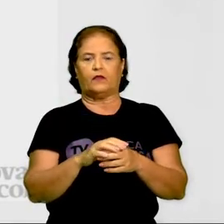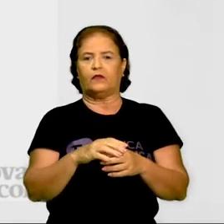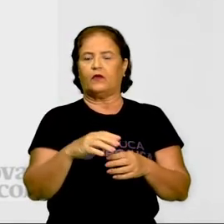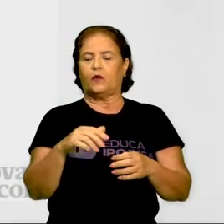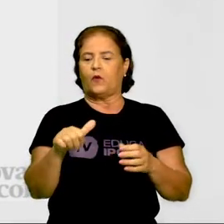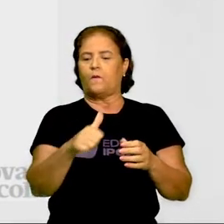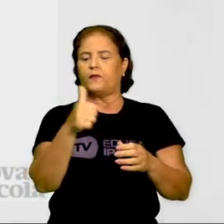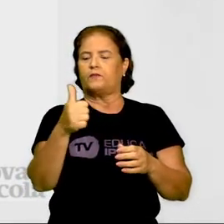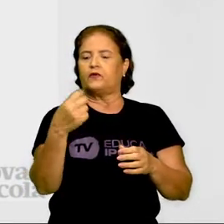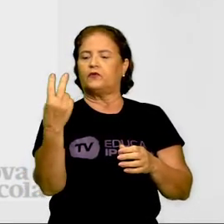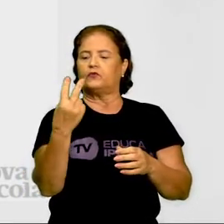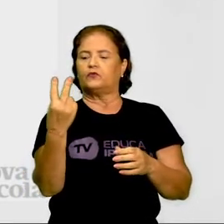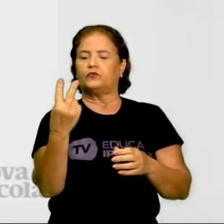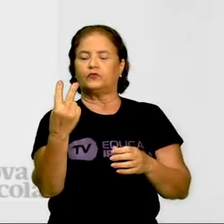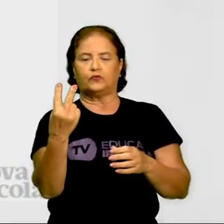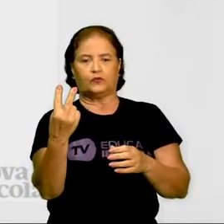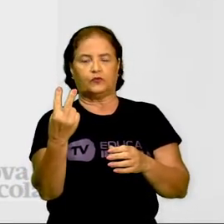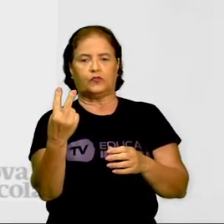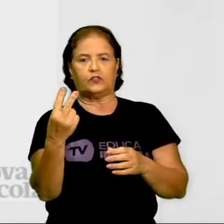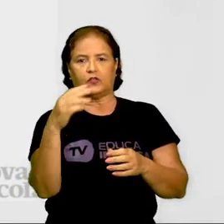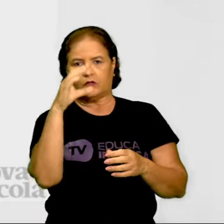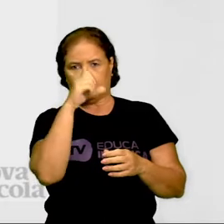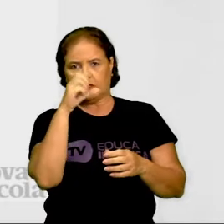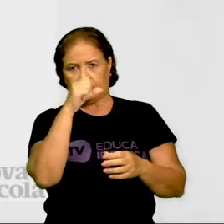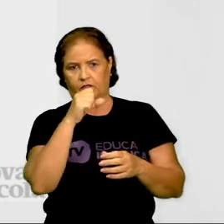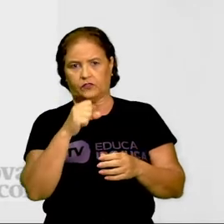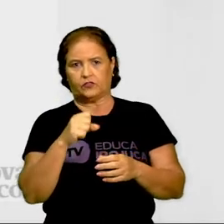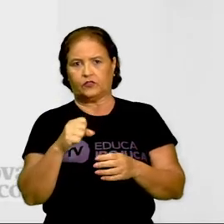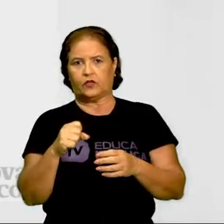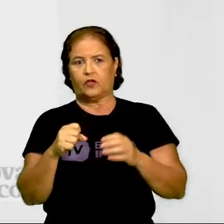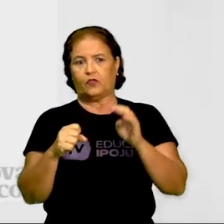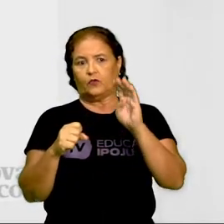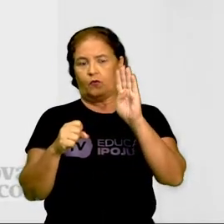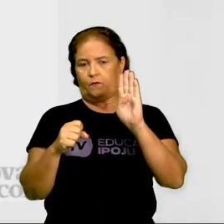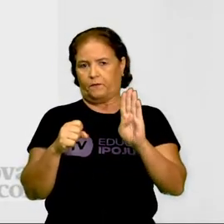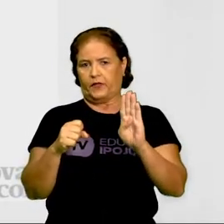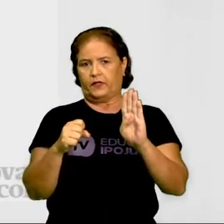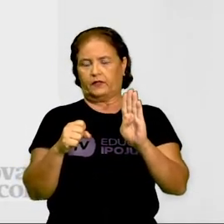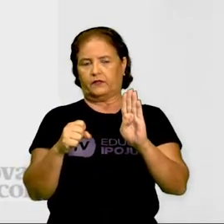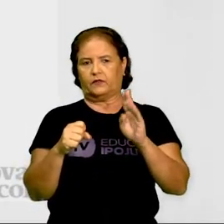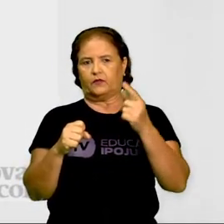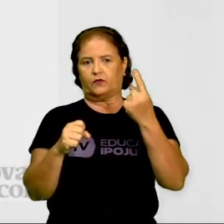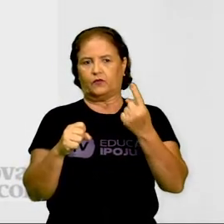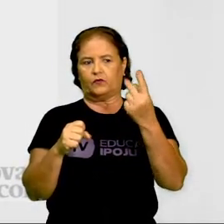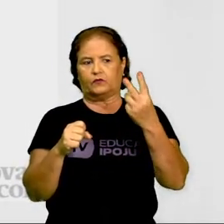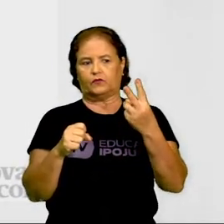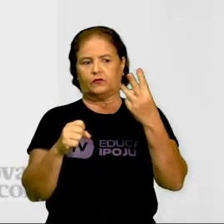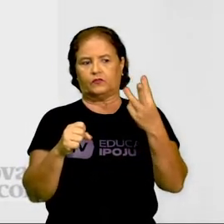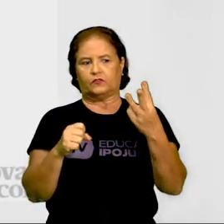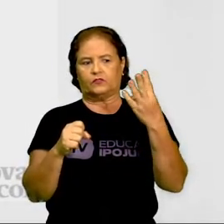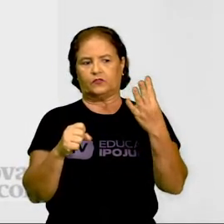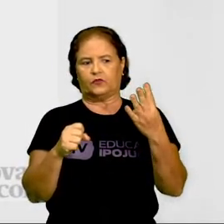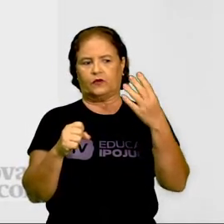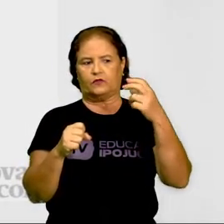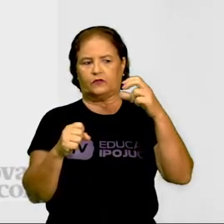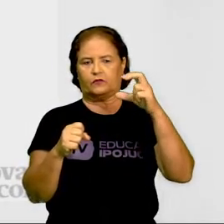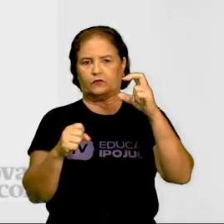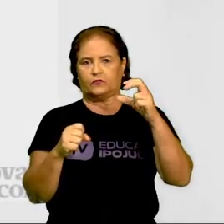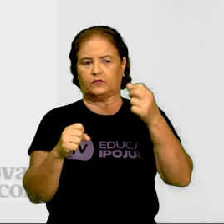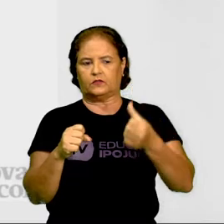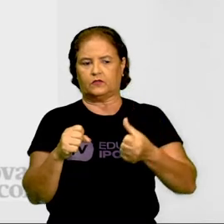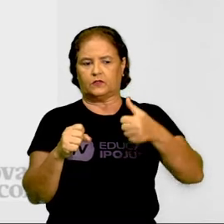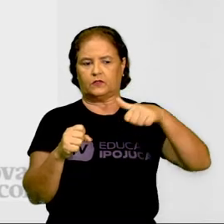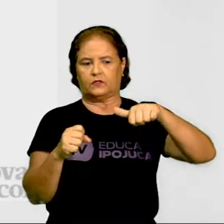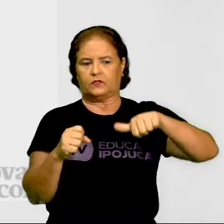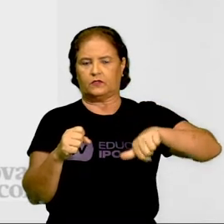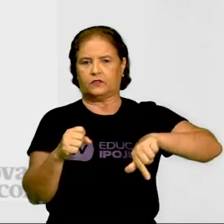2 laranjas. No grupo B, eu tenho 1, 2, 3, 4, 5, 6, 7, 8, 9, 10, 11